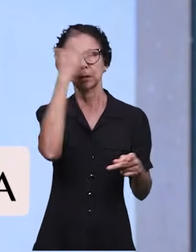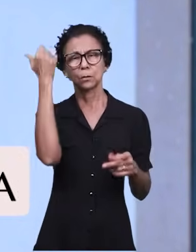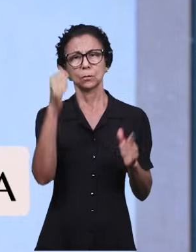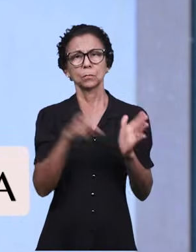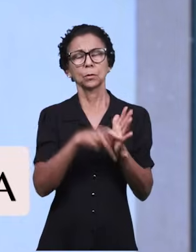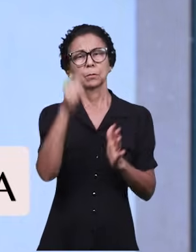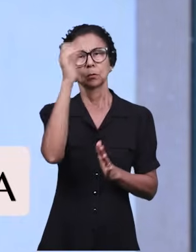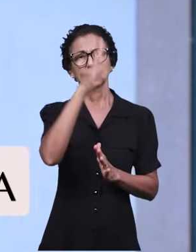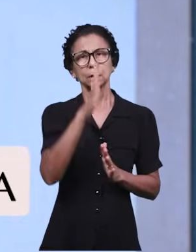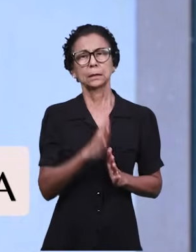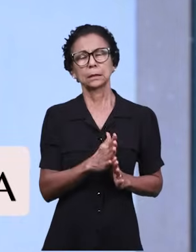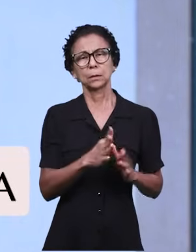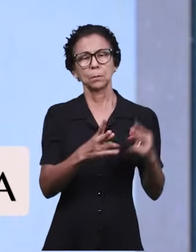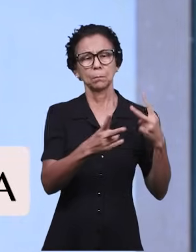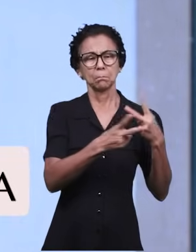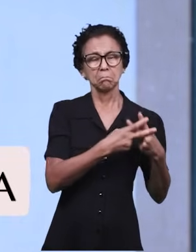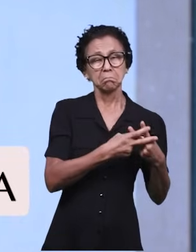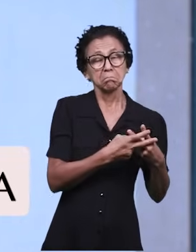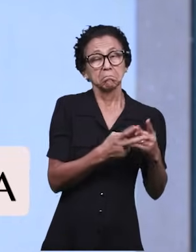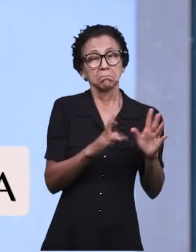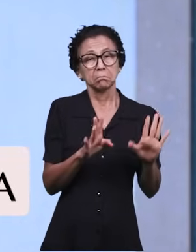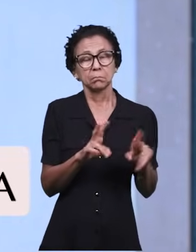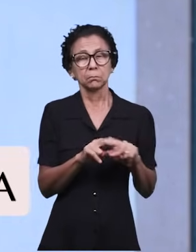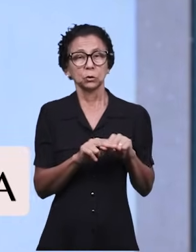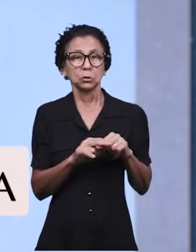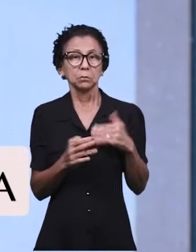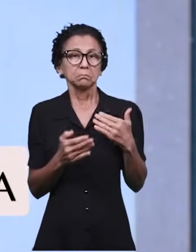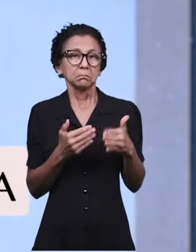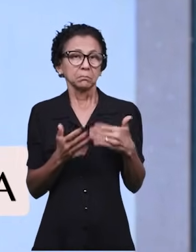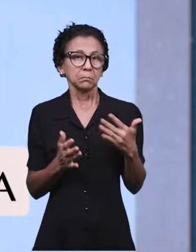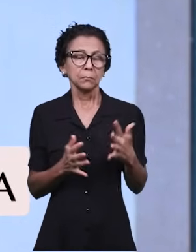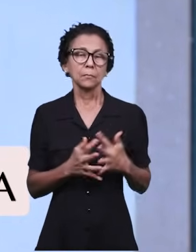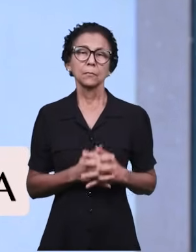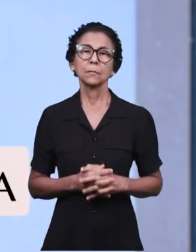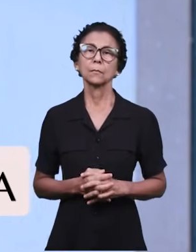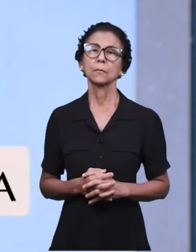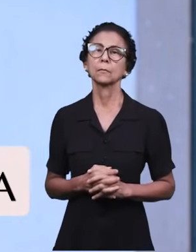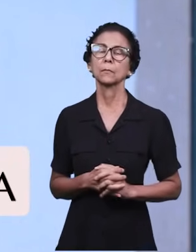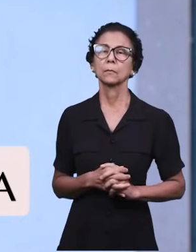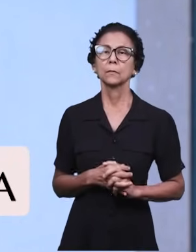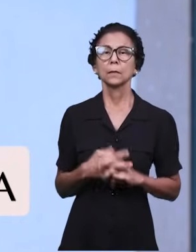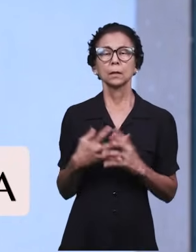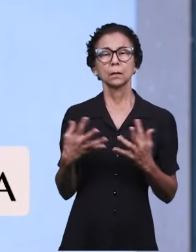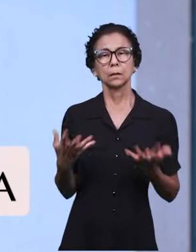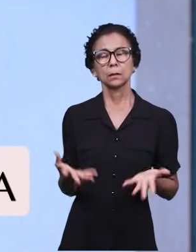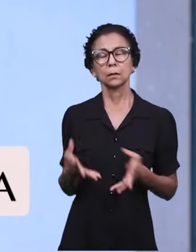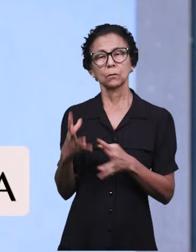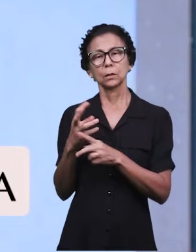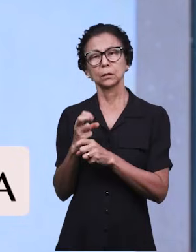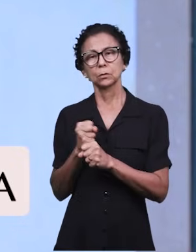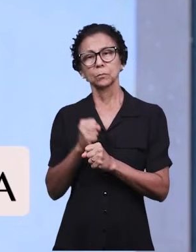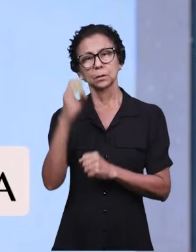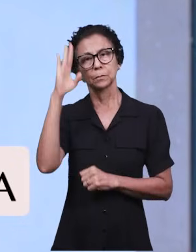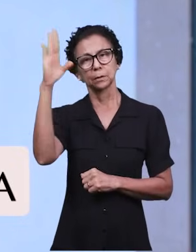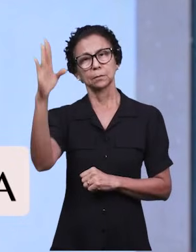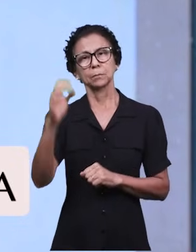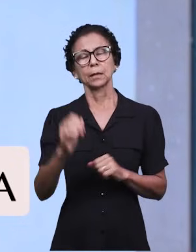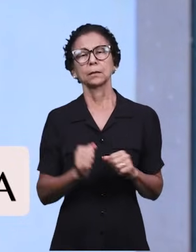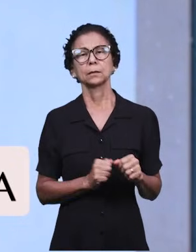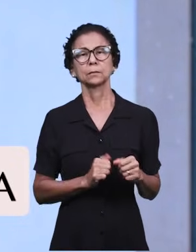detidos por alguma razão, de maneira que, em suma, essas são as principais